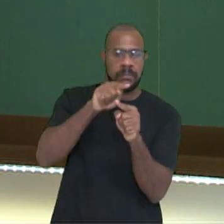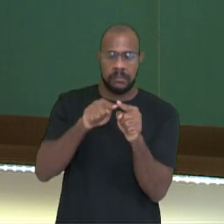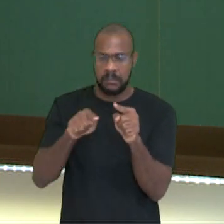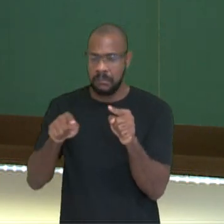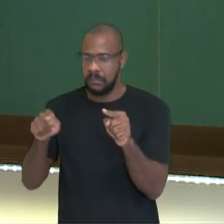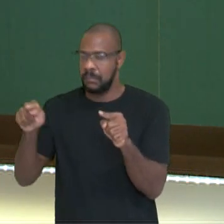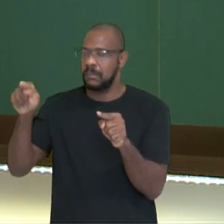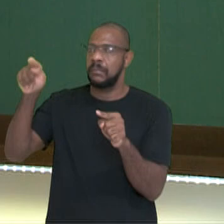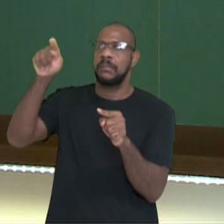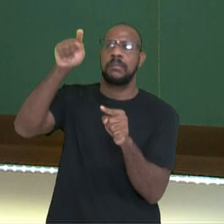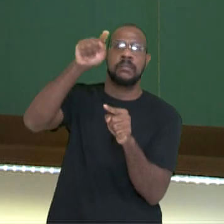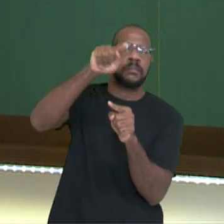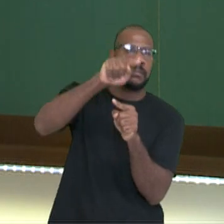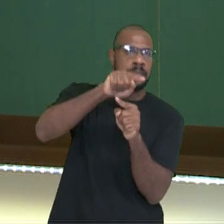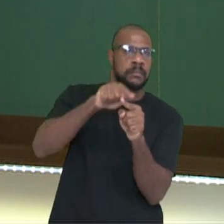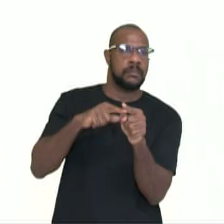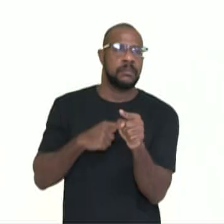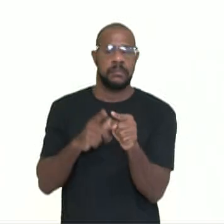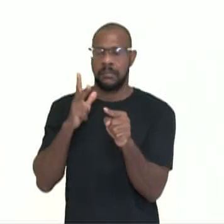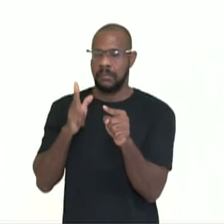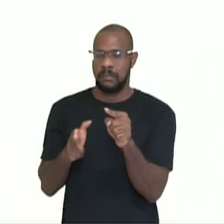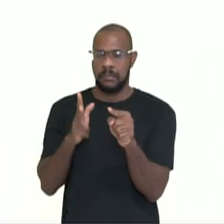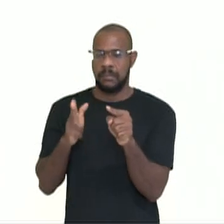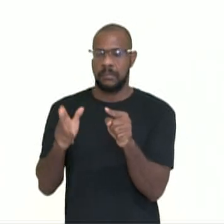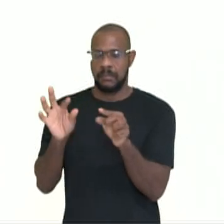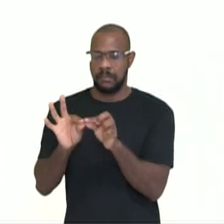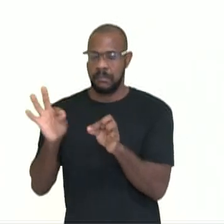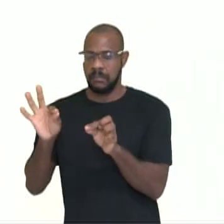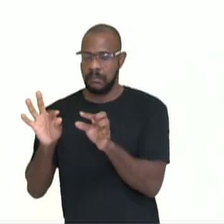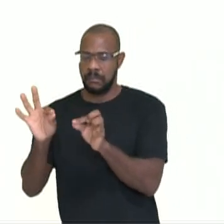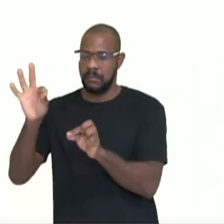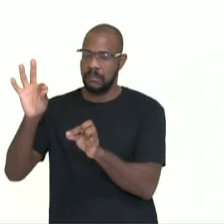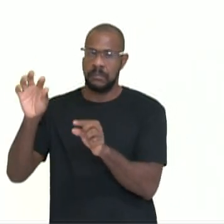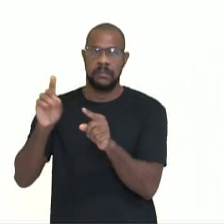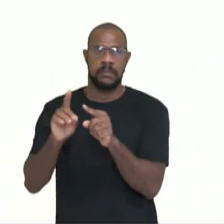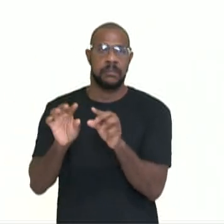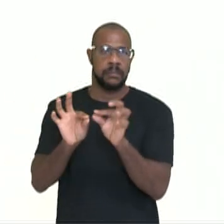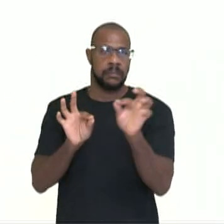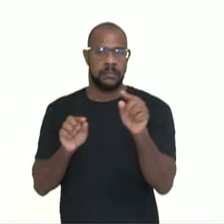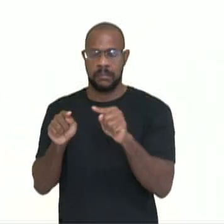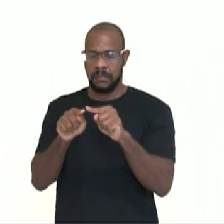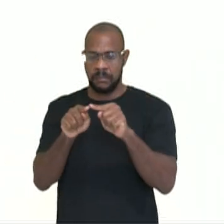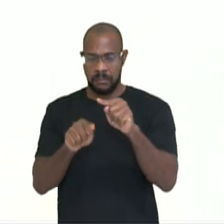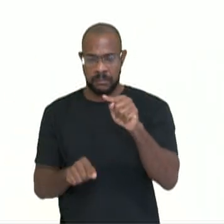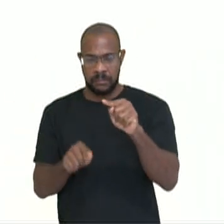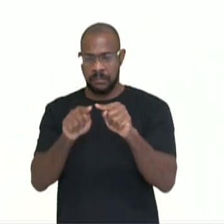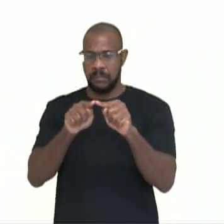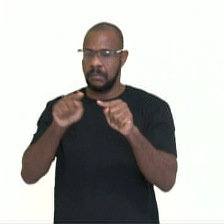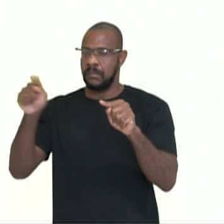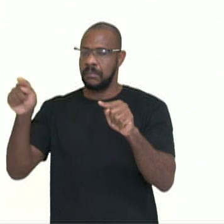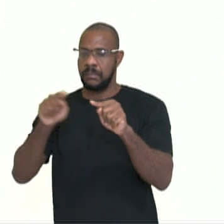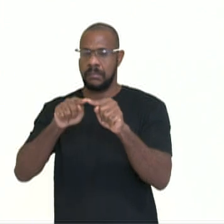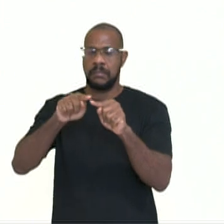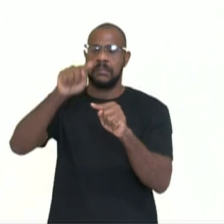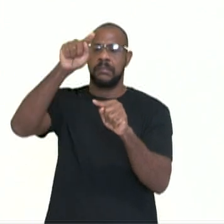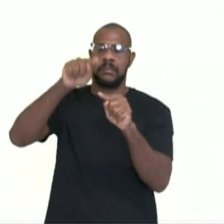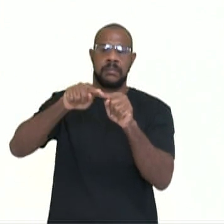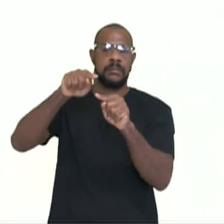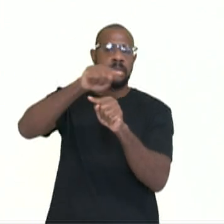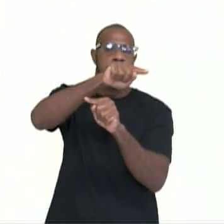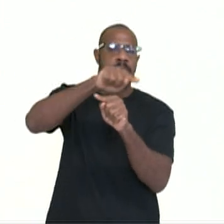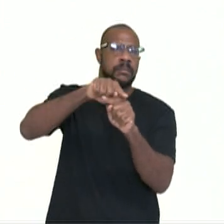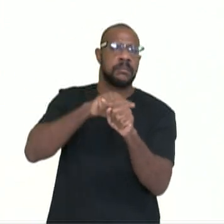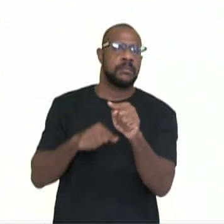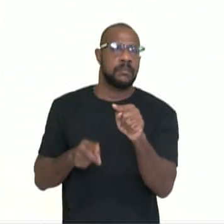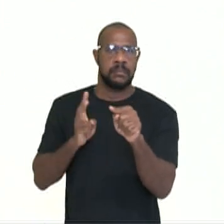esta circunferência têm a mesma distância até o centro dela. Essa distância é chamada